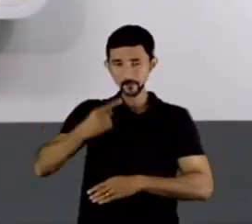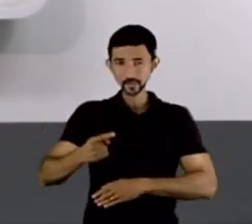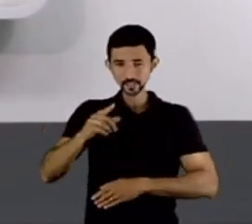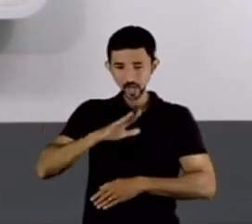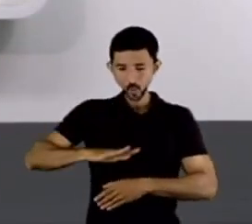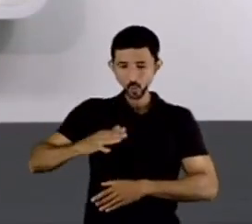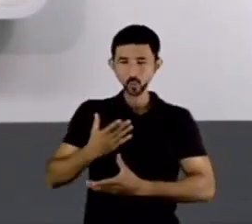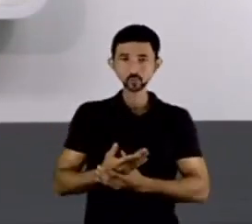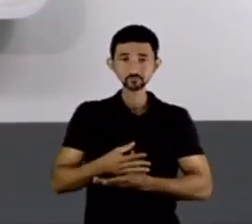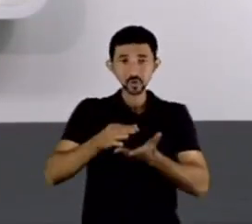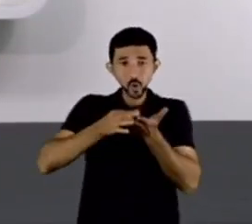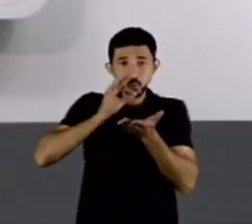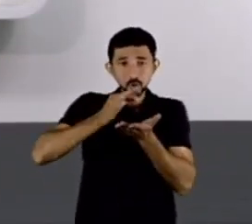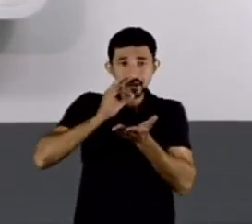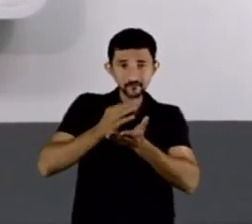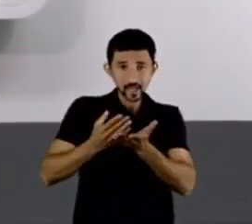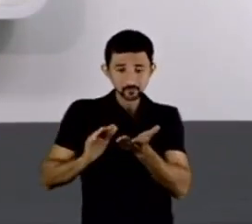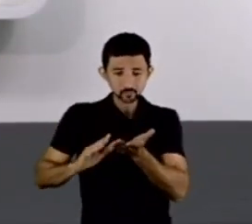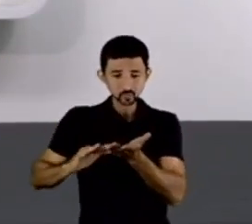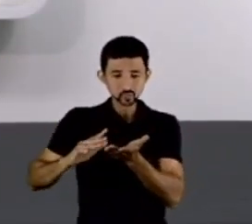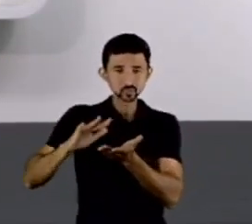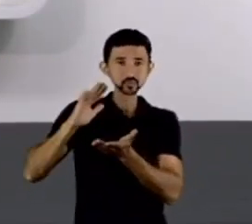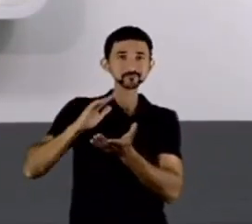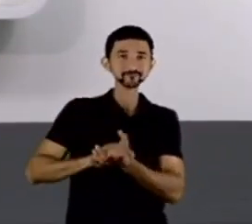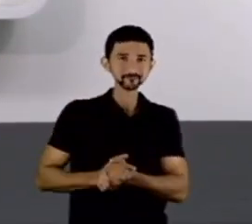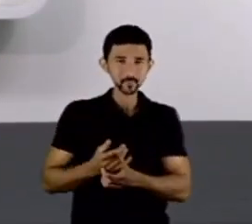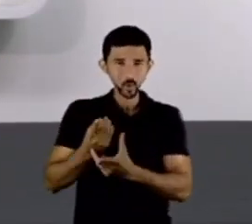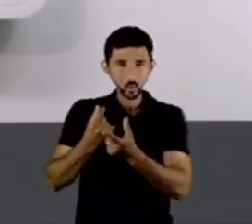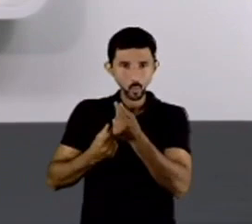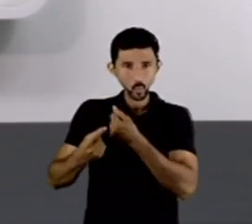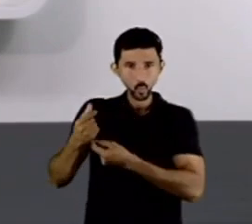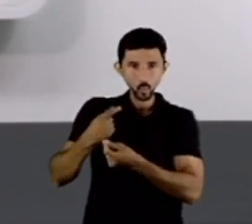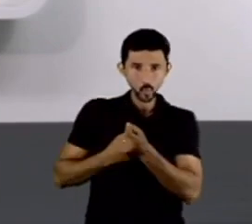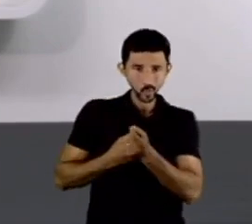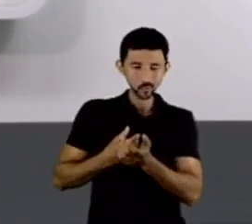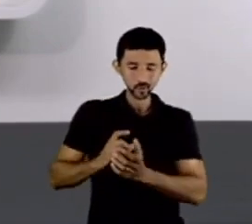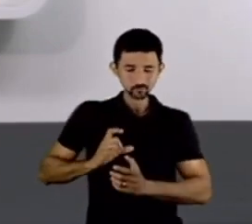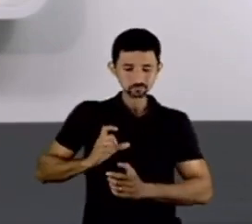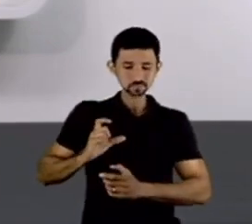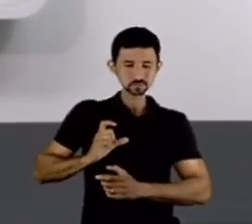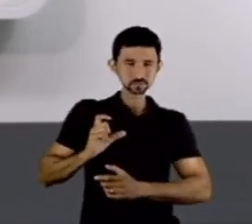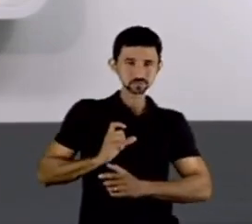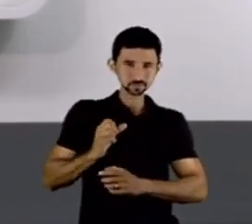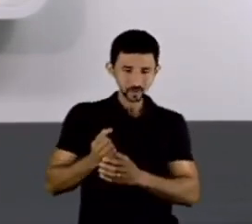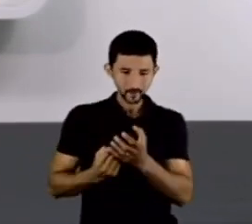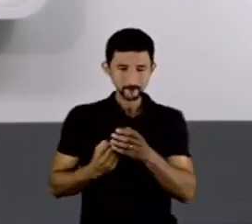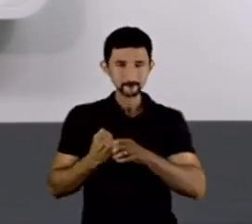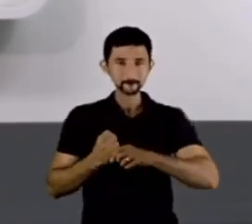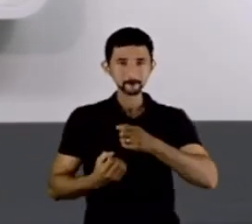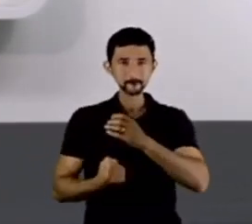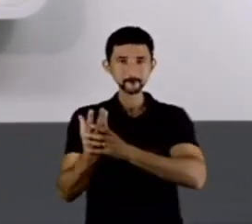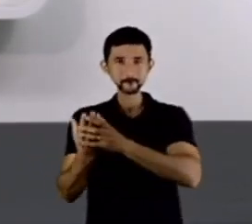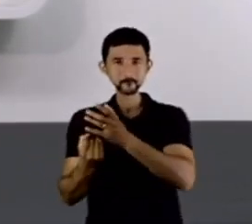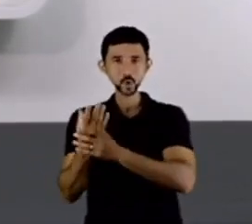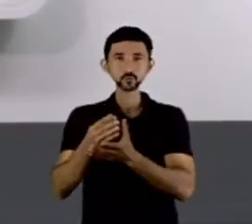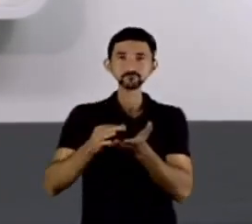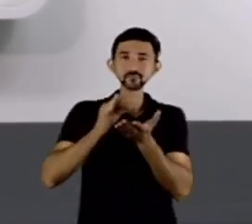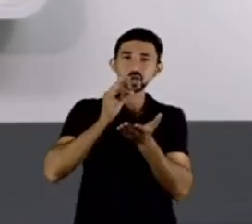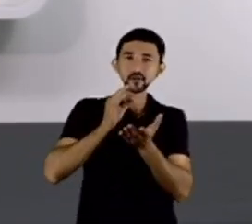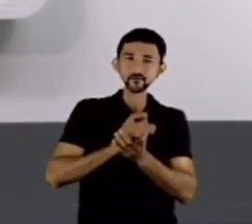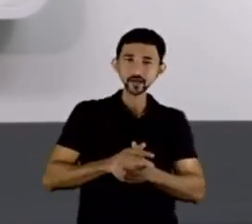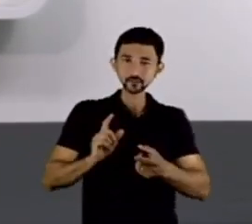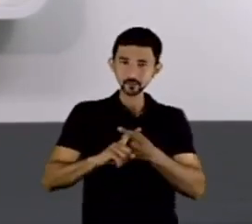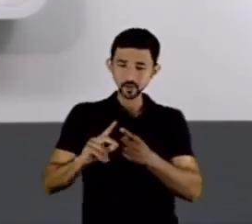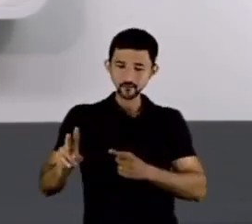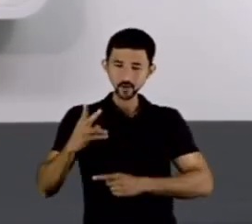o café em alta, para poder continuar a lucrar, para poder continuar a produção de café, tá? E a